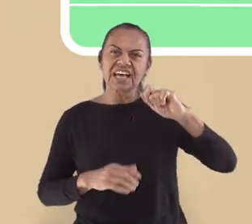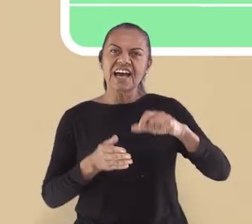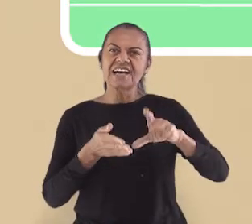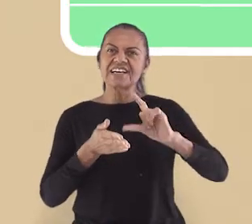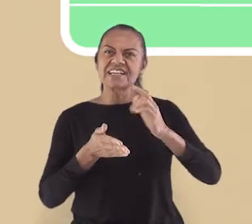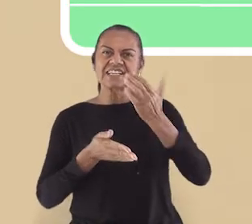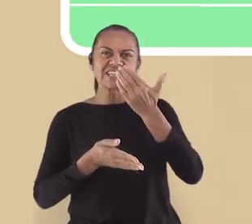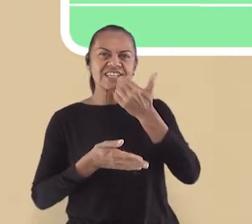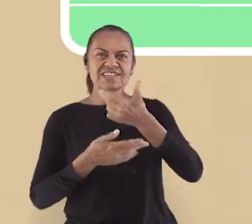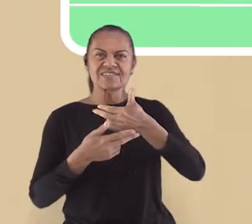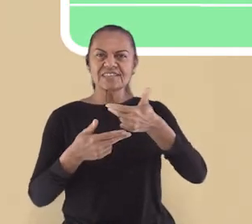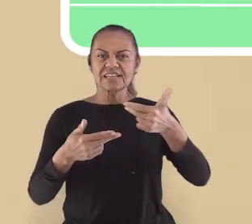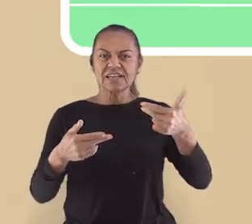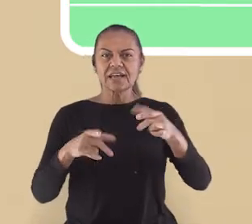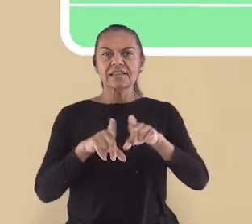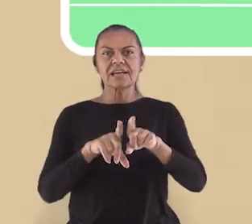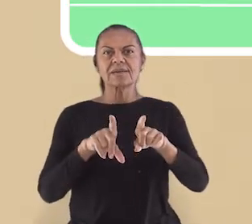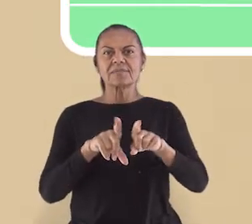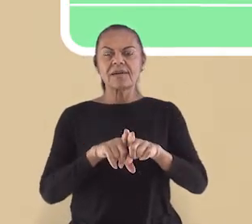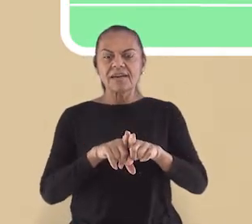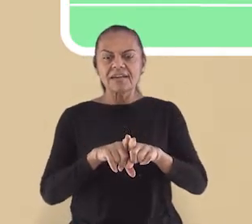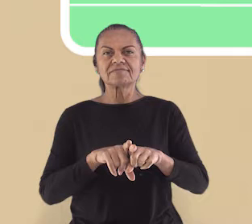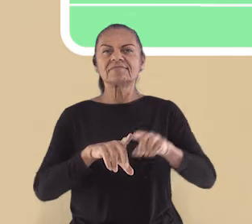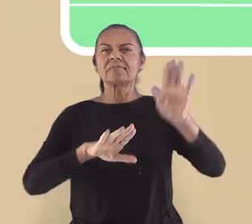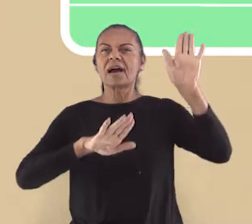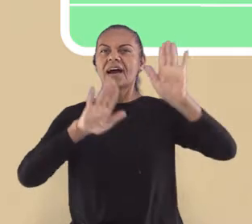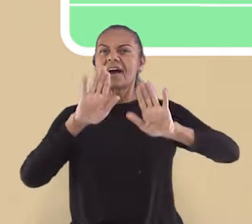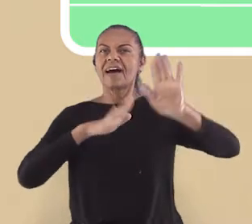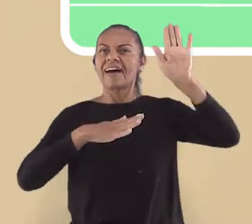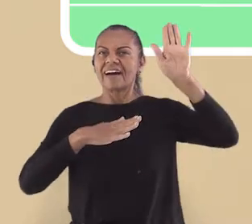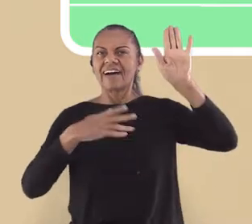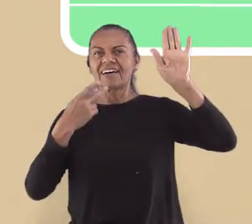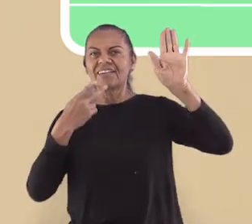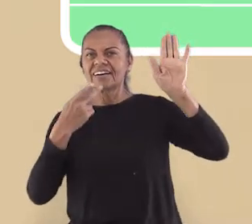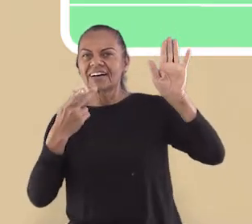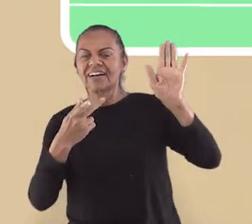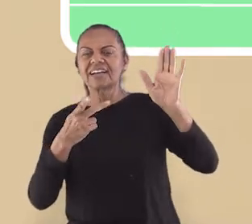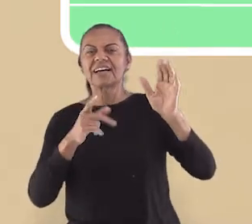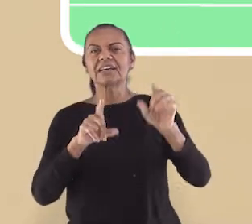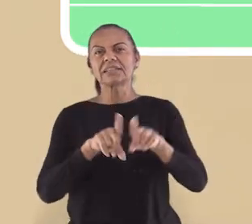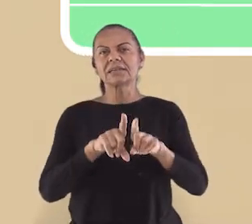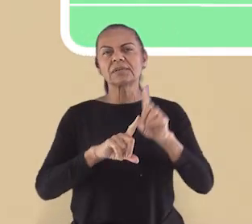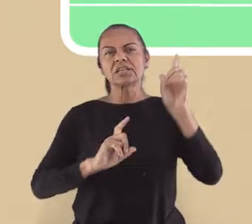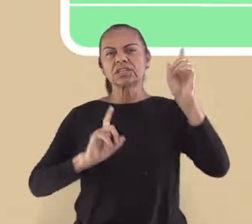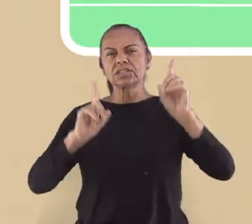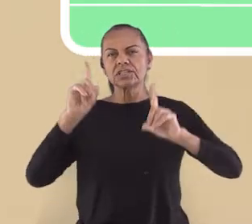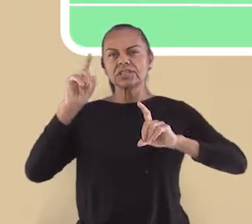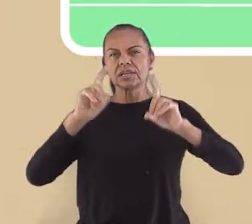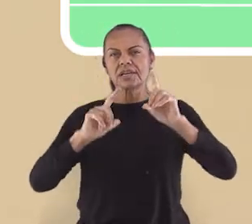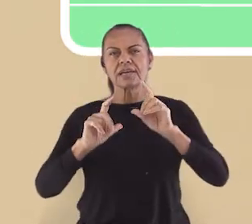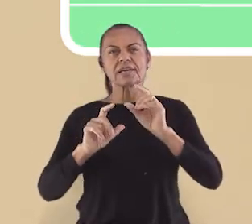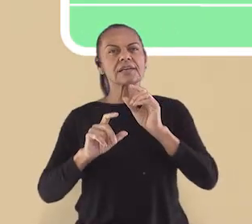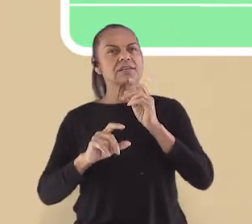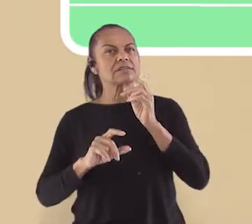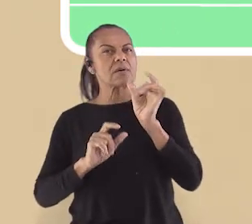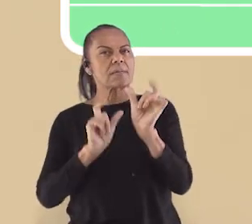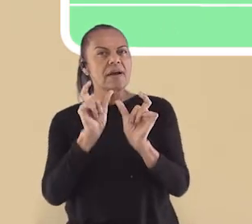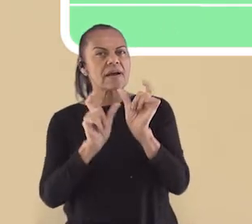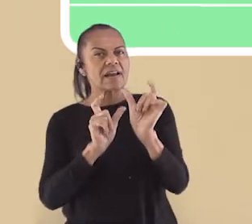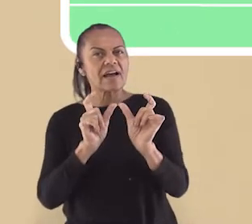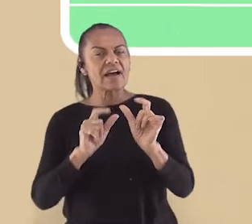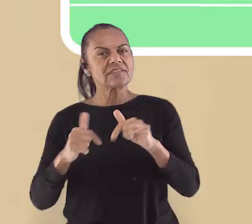ou levantar a mão e esperar a vez de falar, entre outras. Também usamos gestos, palavras e atitudes